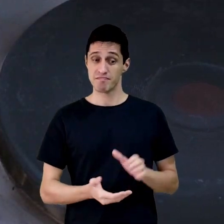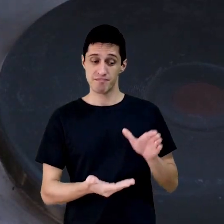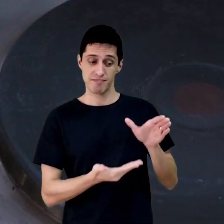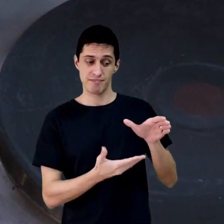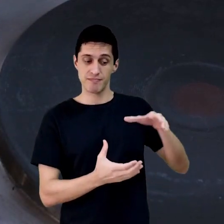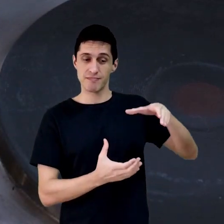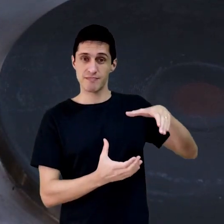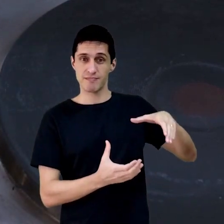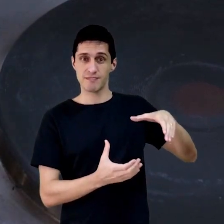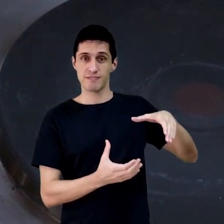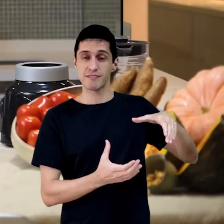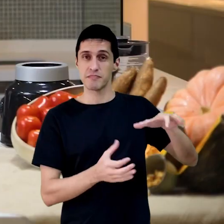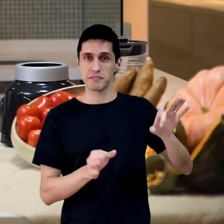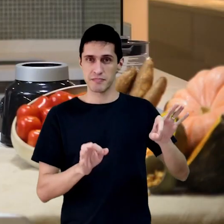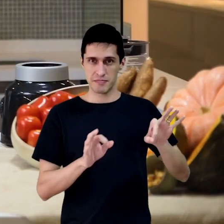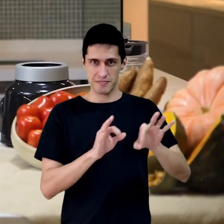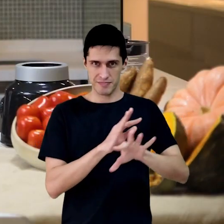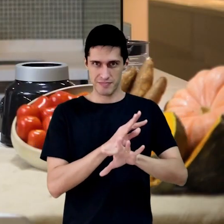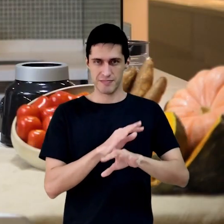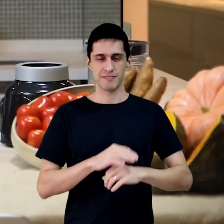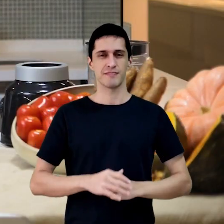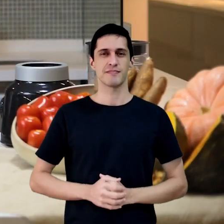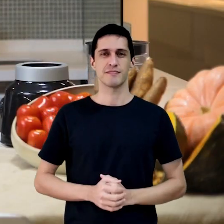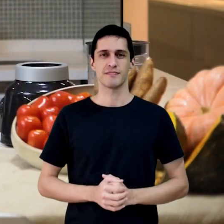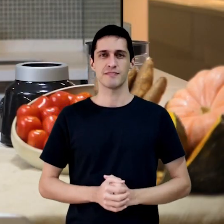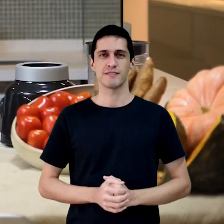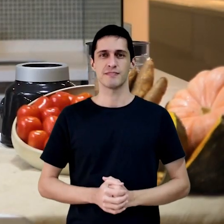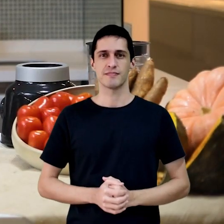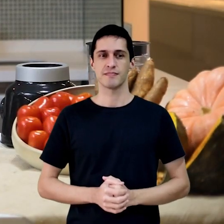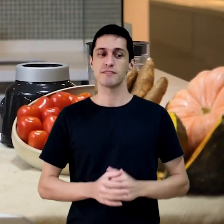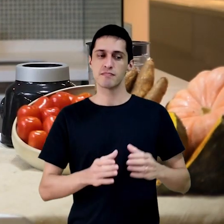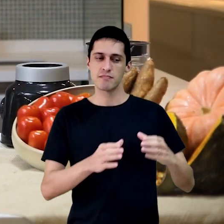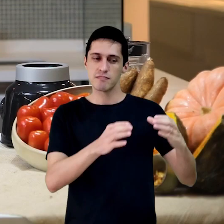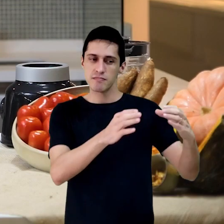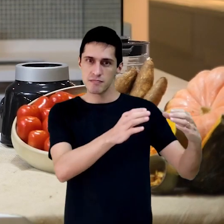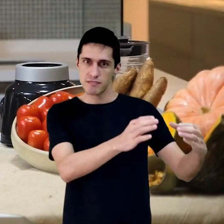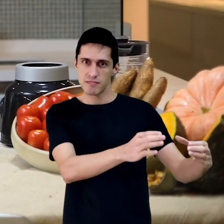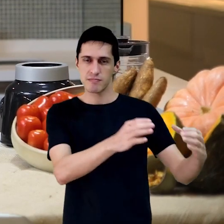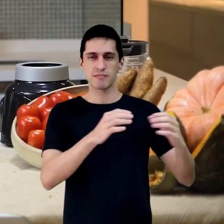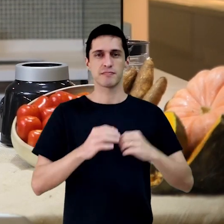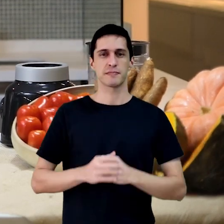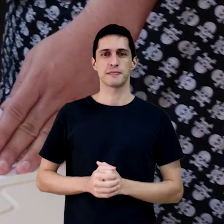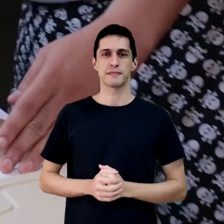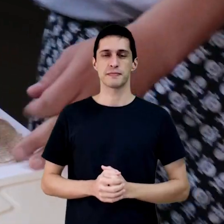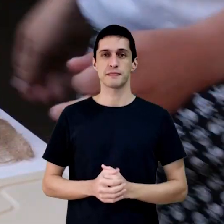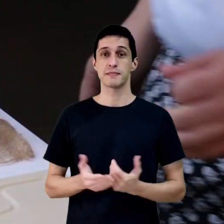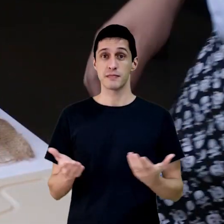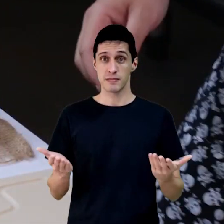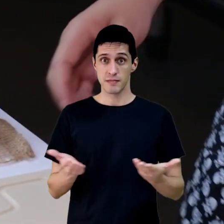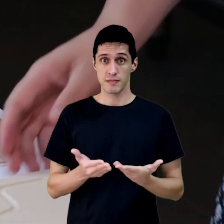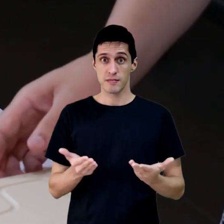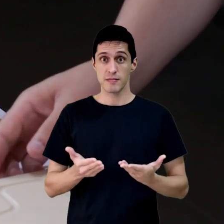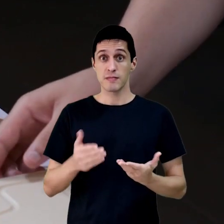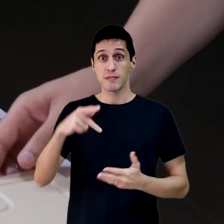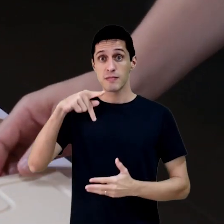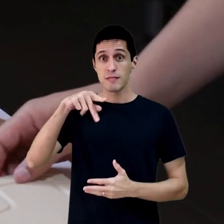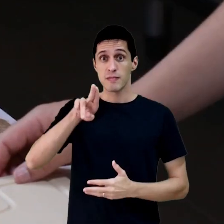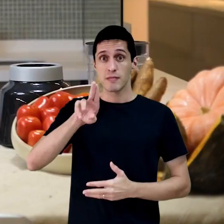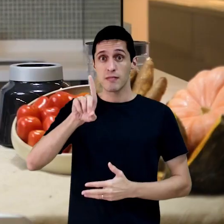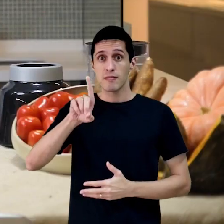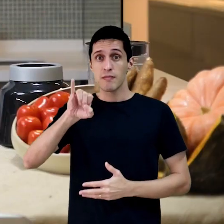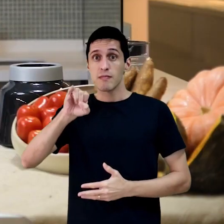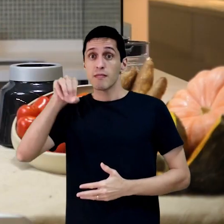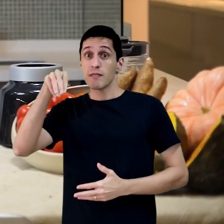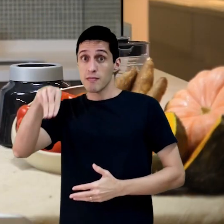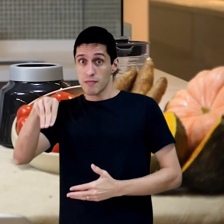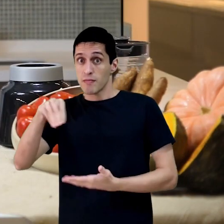Deixou uniforme, ó. Agora que a gente vai reservar aqui essa calda, vamos dar início aqui ao nosso pudim.